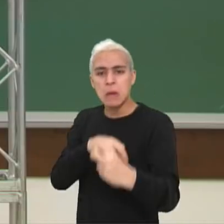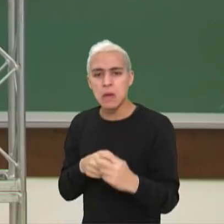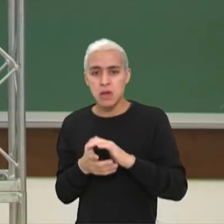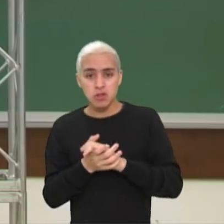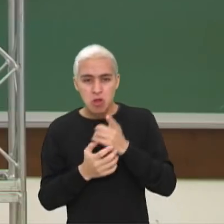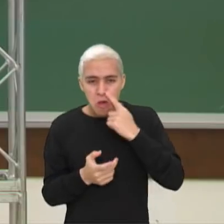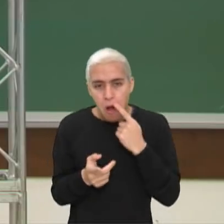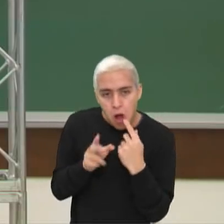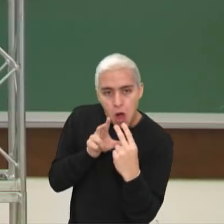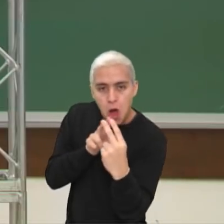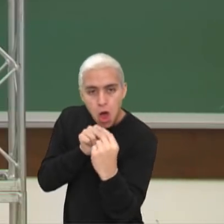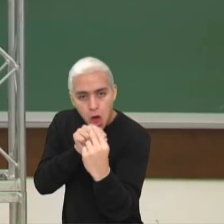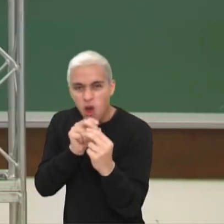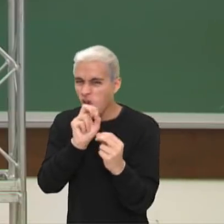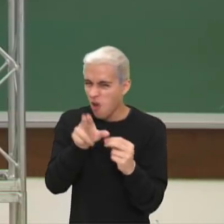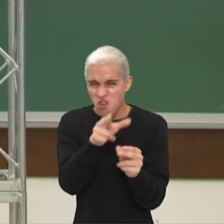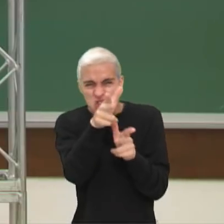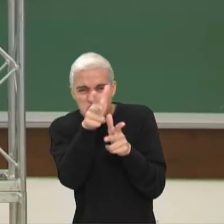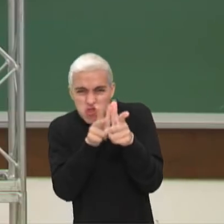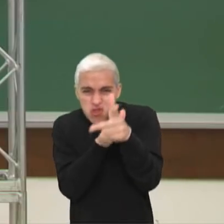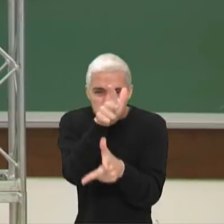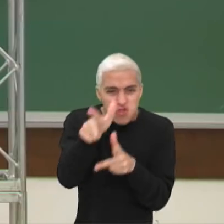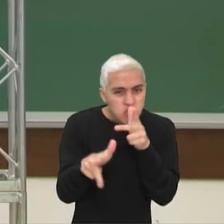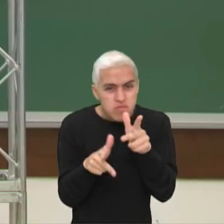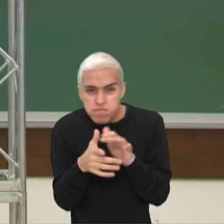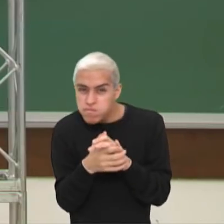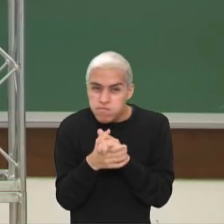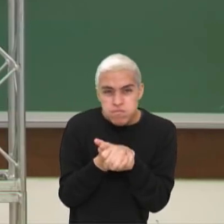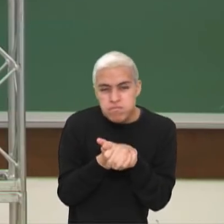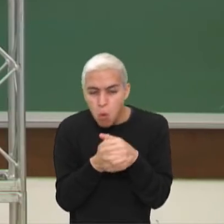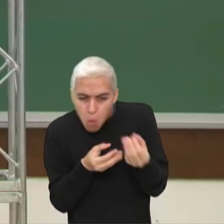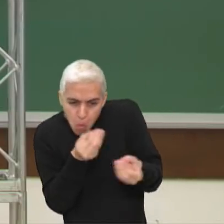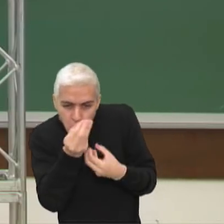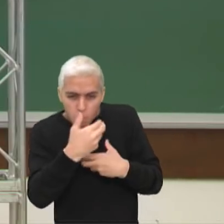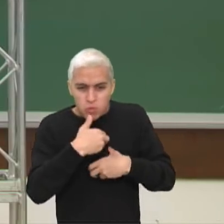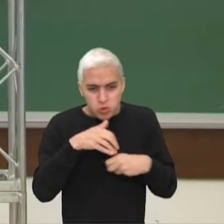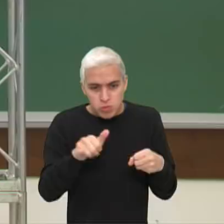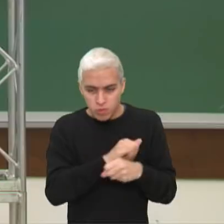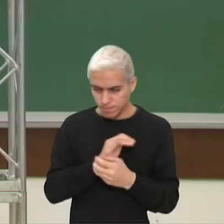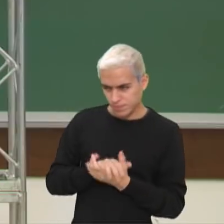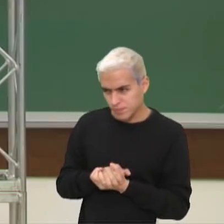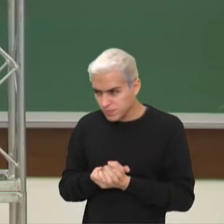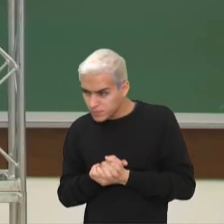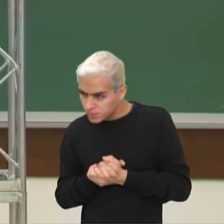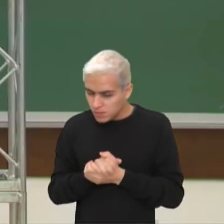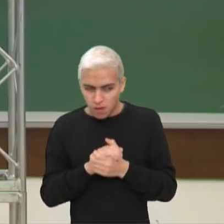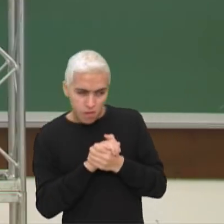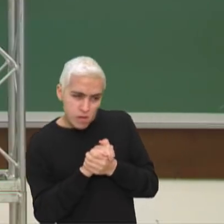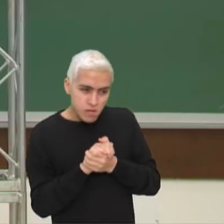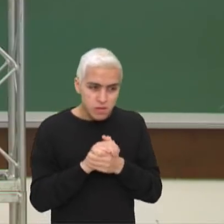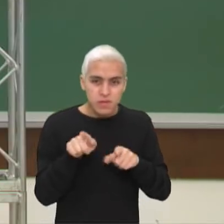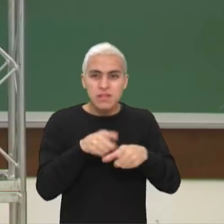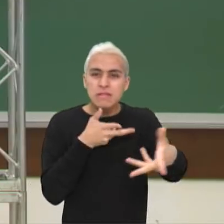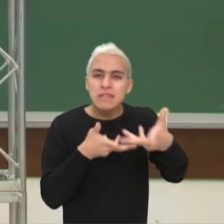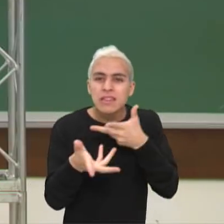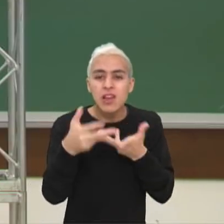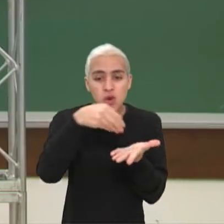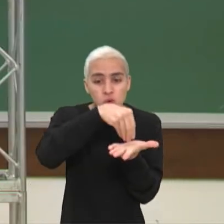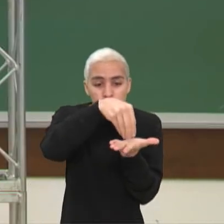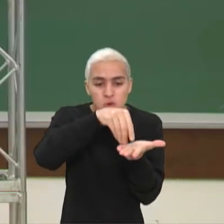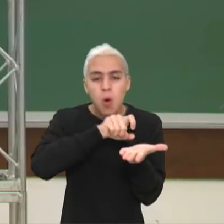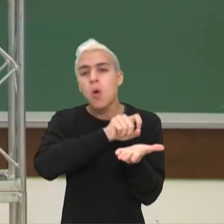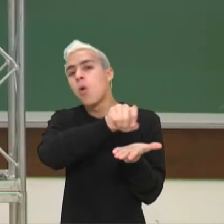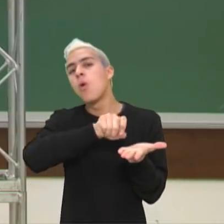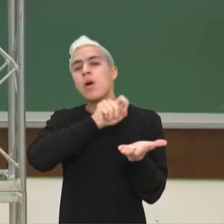com o teu adversário, você vai estar, né, vendo a forma que ele joga. Então, os jogos de tabuleiro sempre você